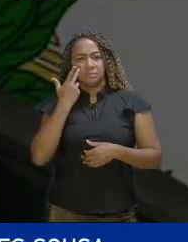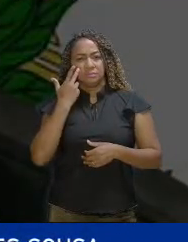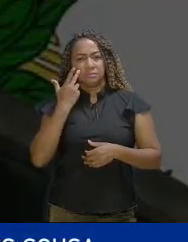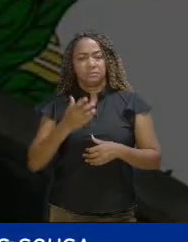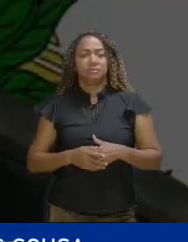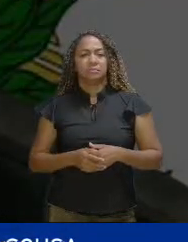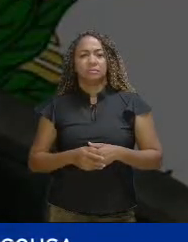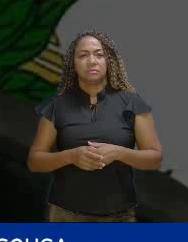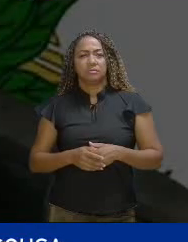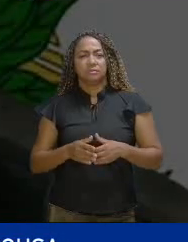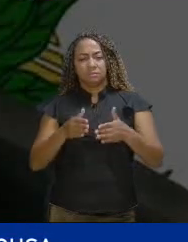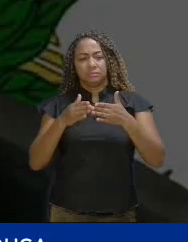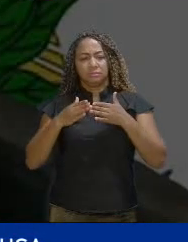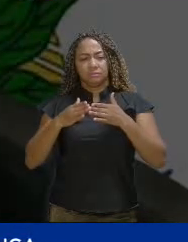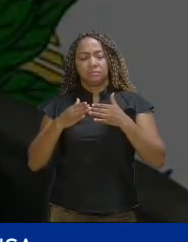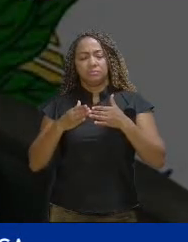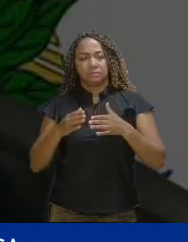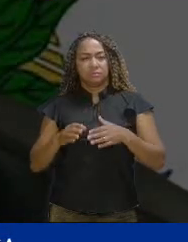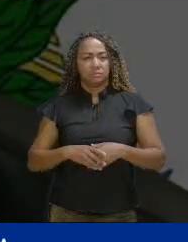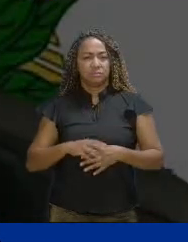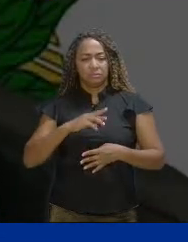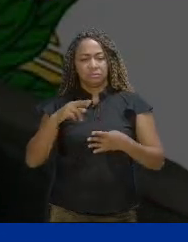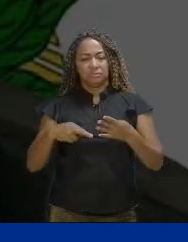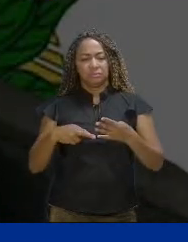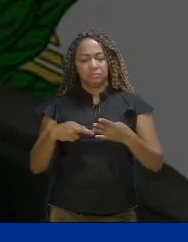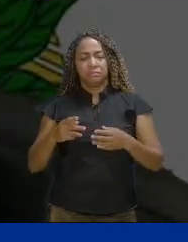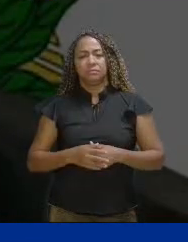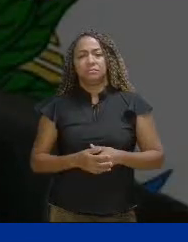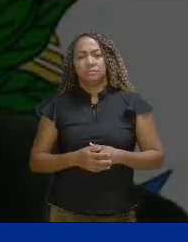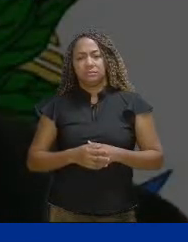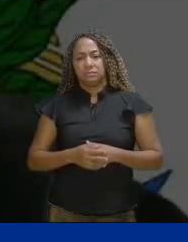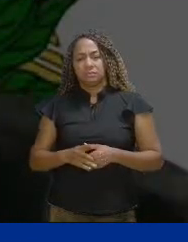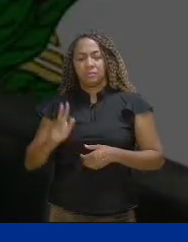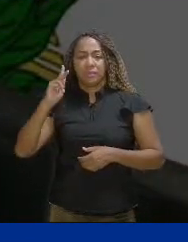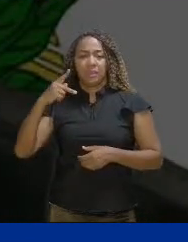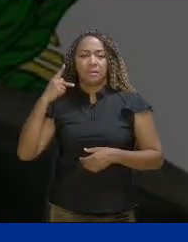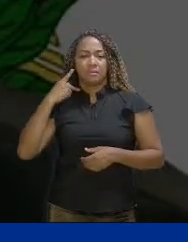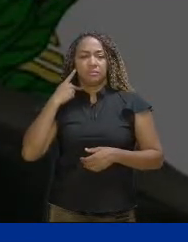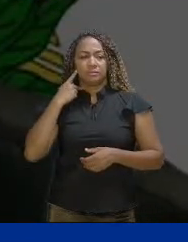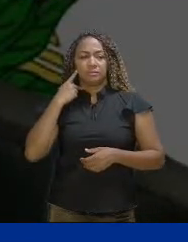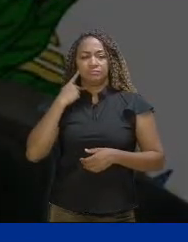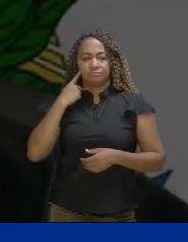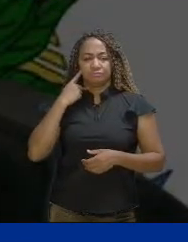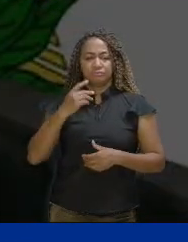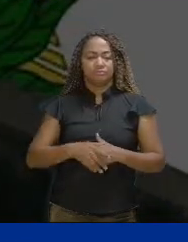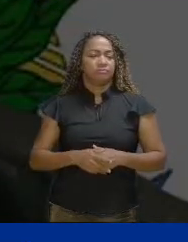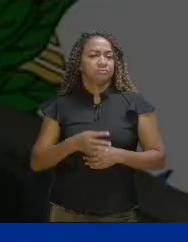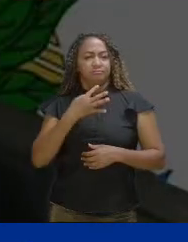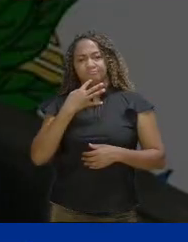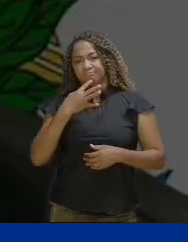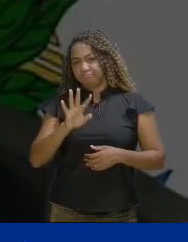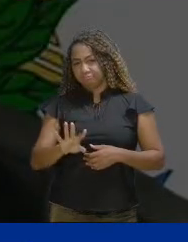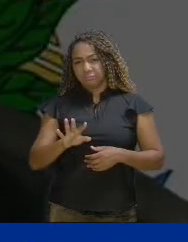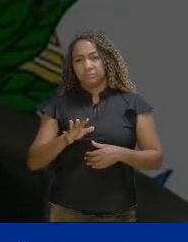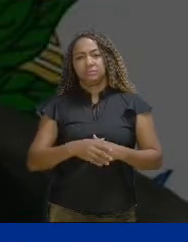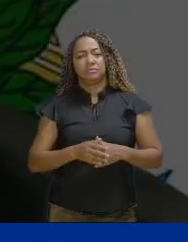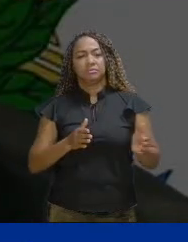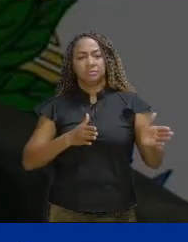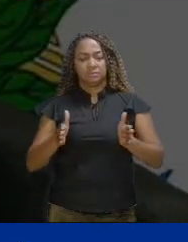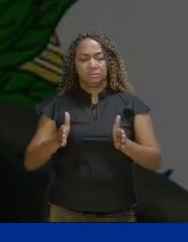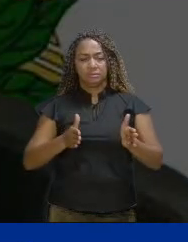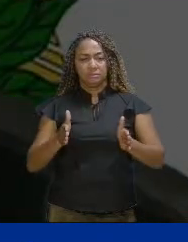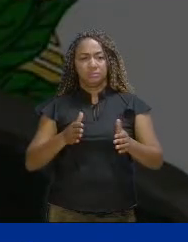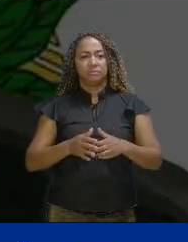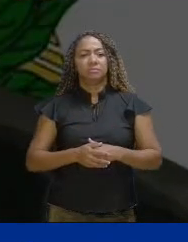monta e pedir o provimento do recurso. A Procuradoria Regional manifestou-se pelo não conhecimento, por